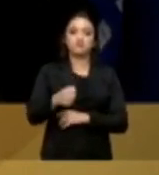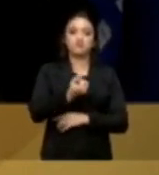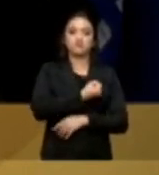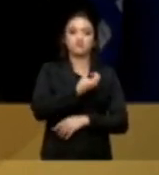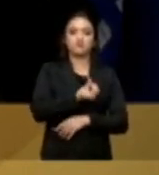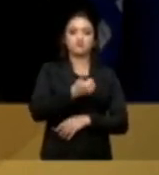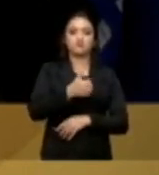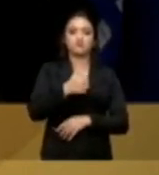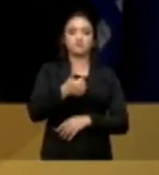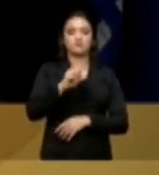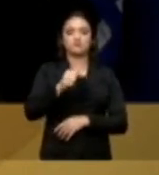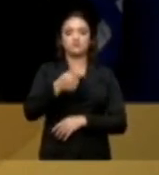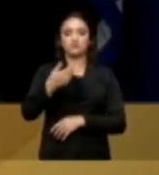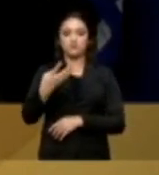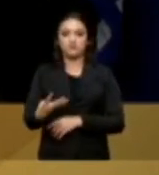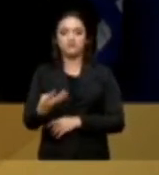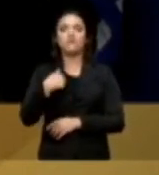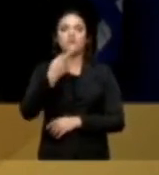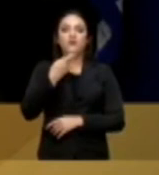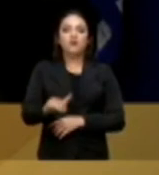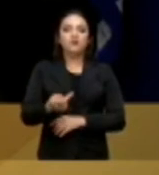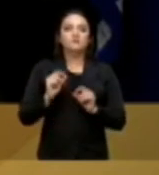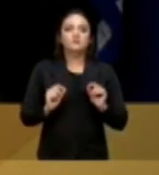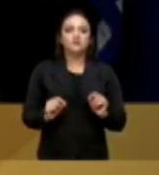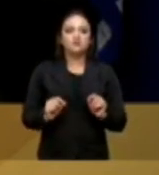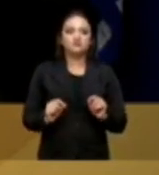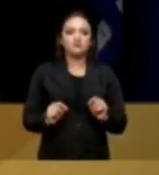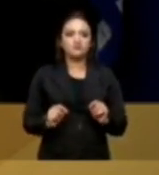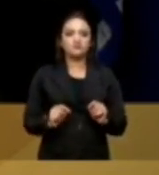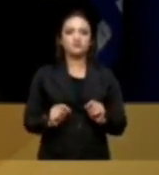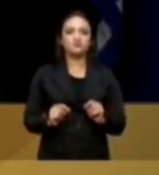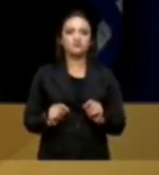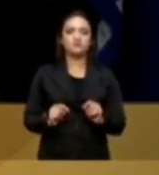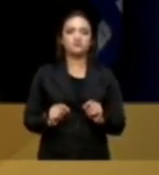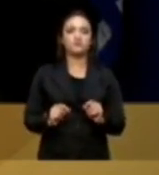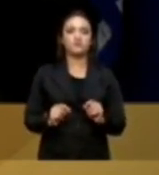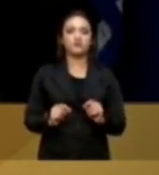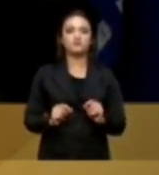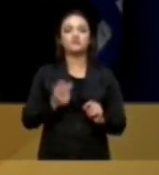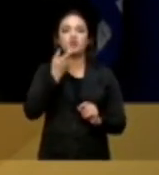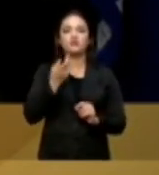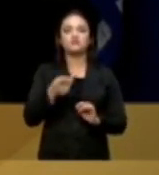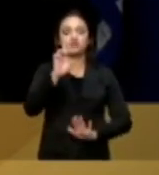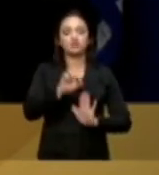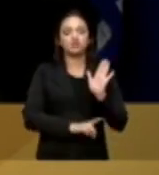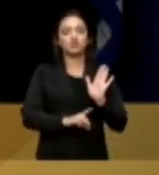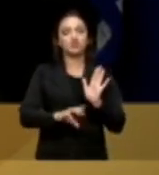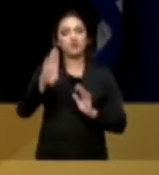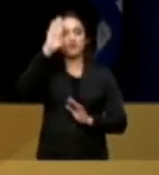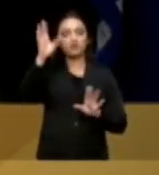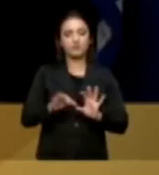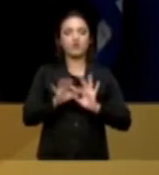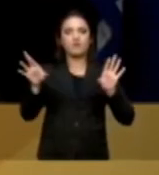número 61.1874, pelo seu desprovimento e pelo reconhecimento de que o direito fundamental à liberdade